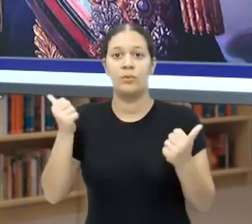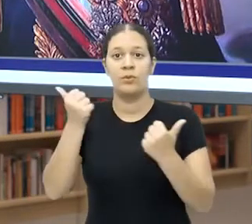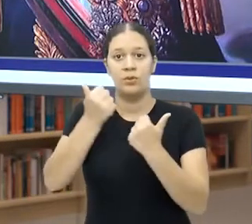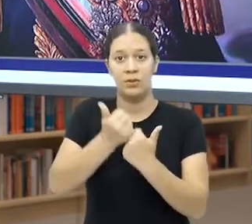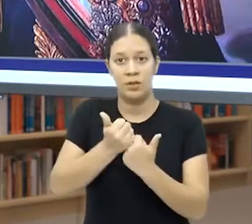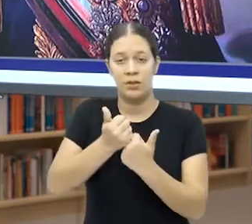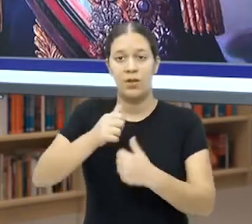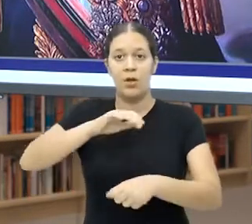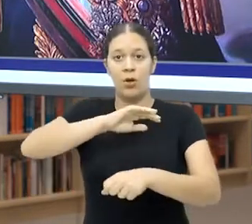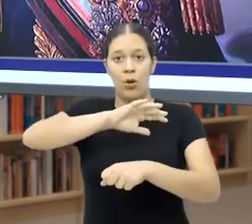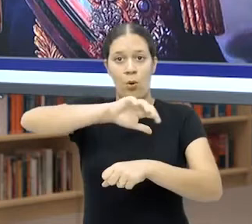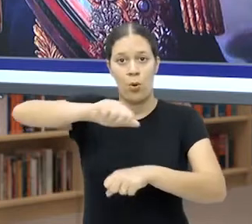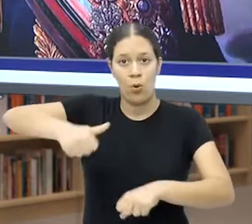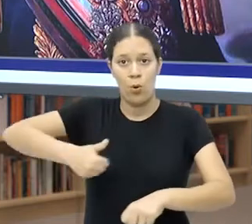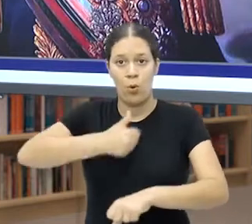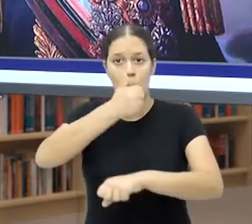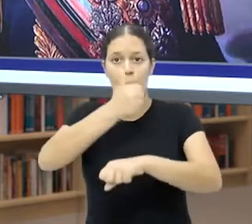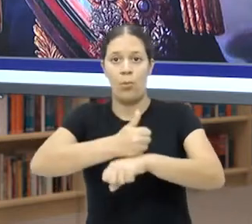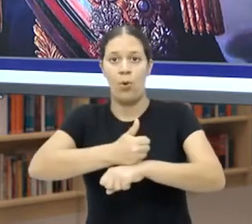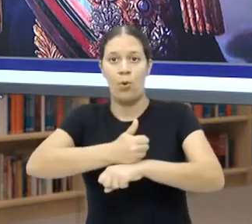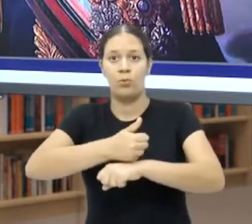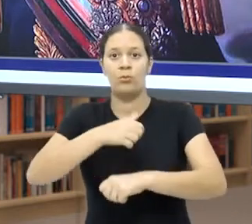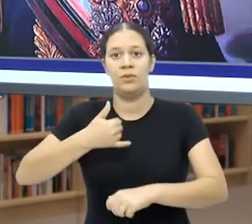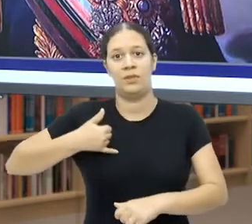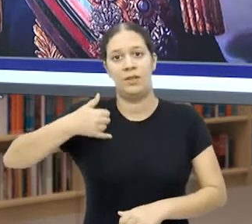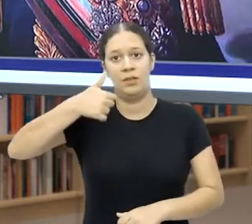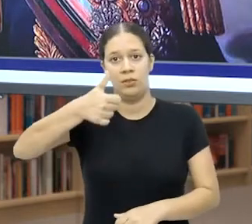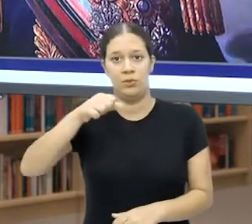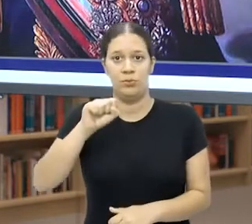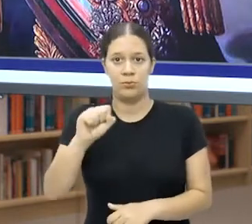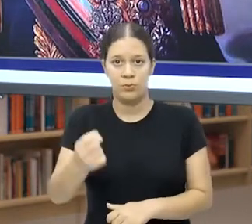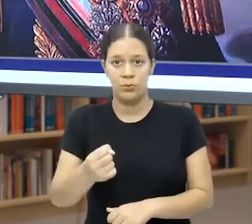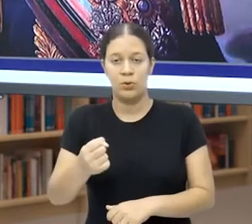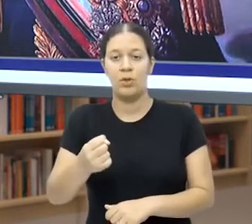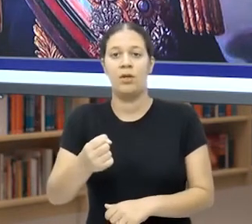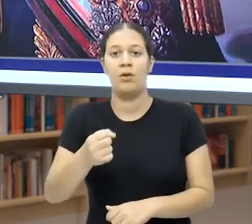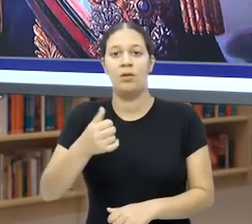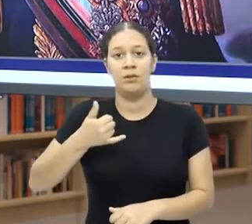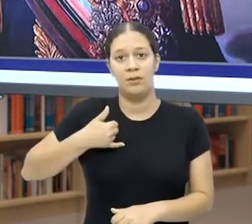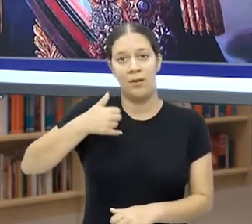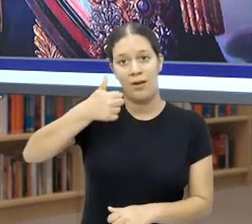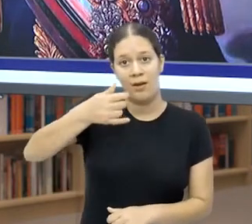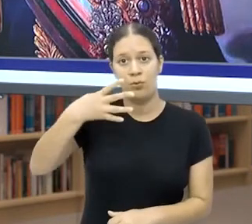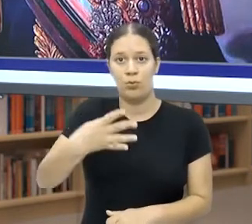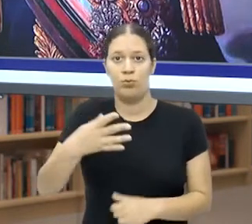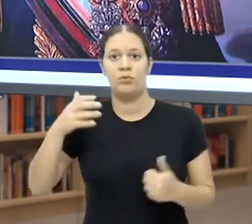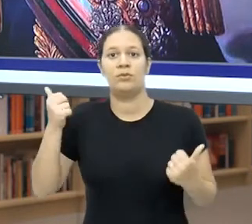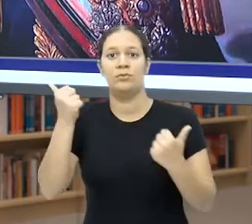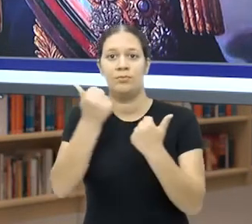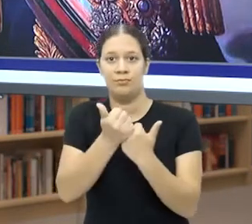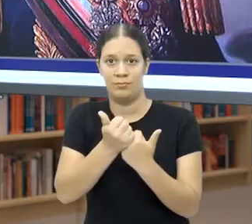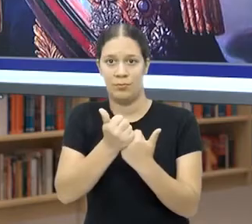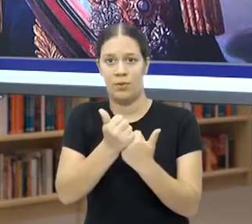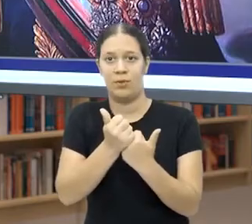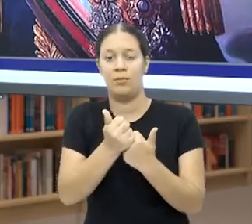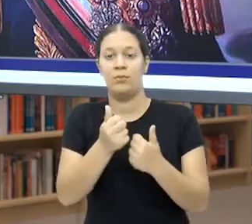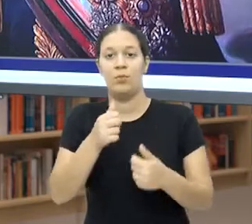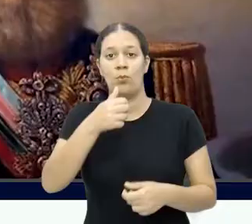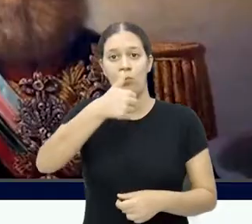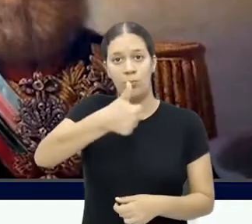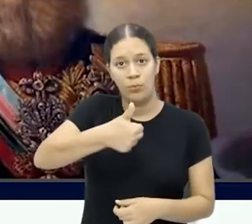golpe da maioridade. Na vaga dele, assume o trono com 18 anos, ele assume o trono com 14 anos de idade, tá certo? Que